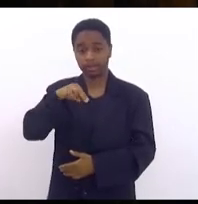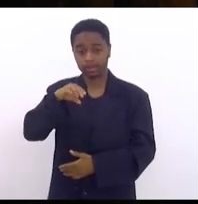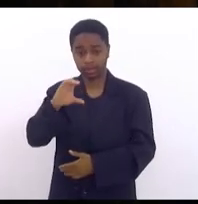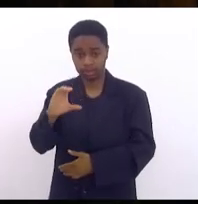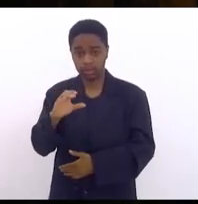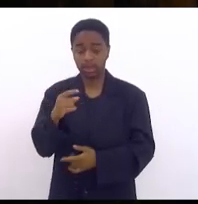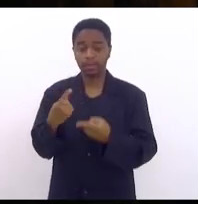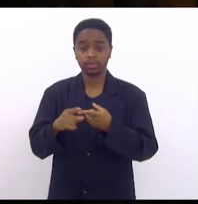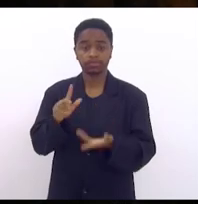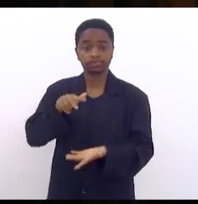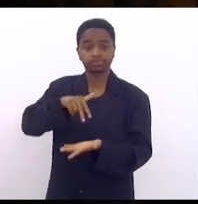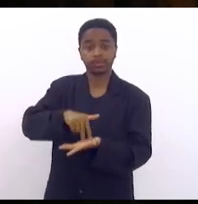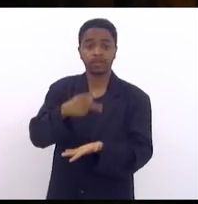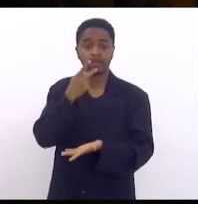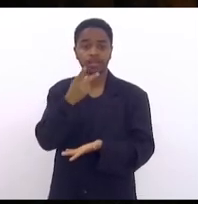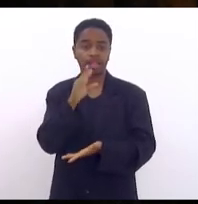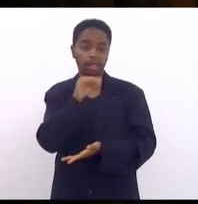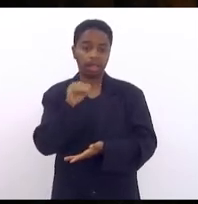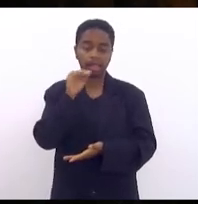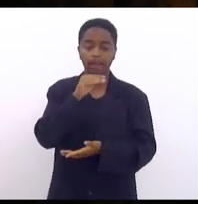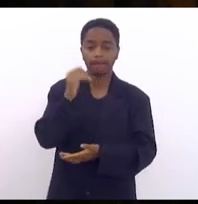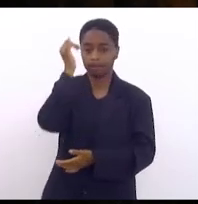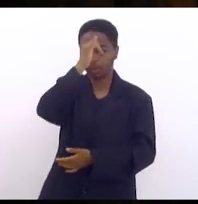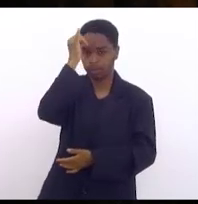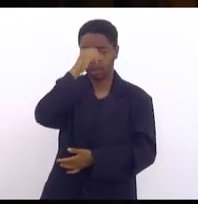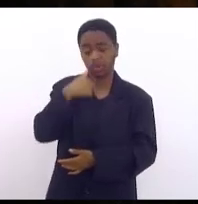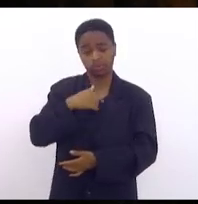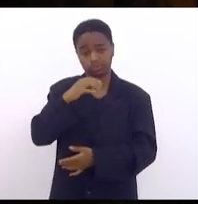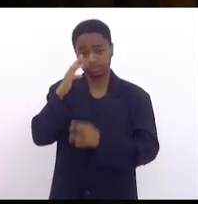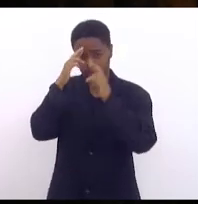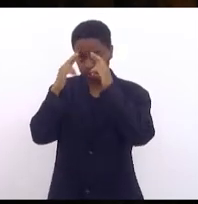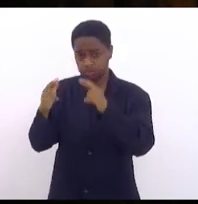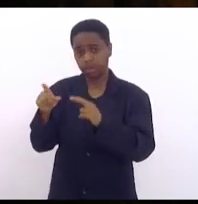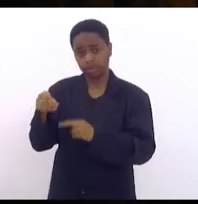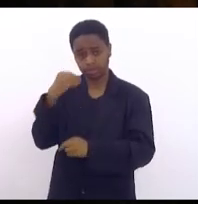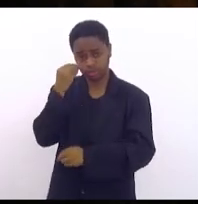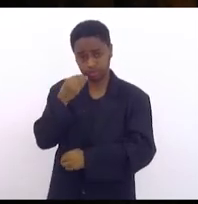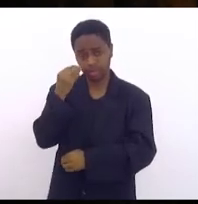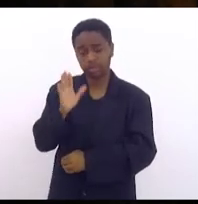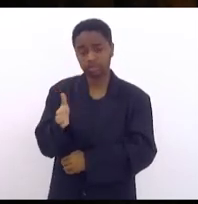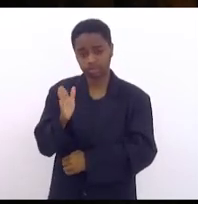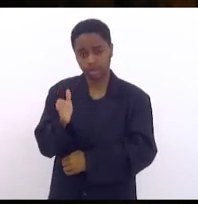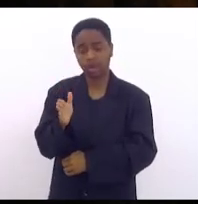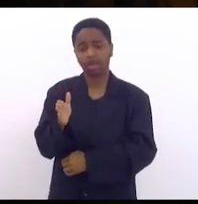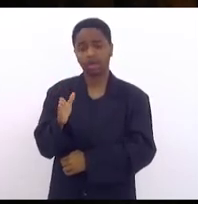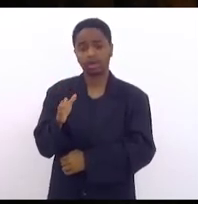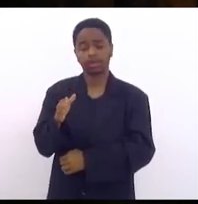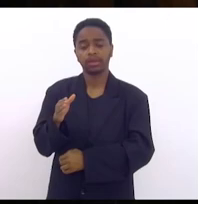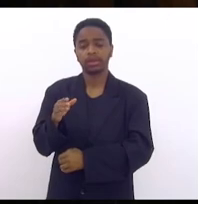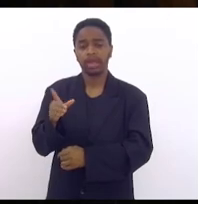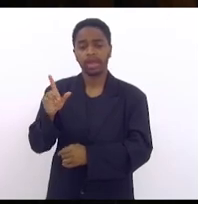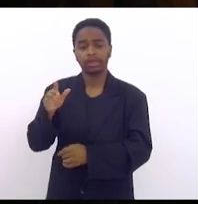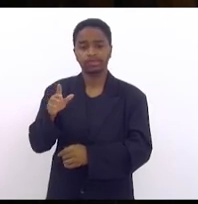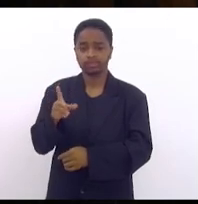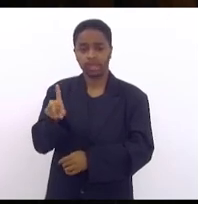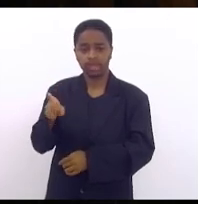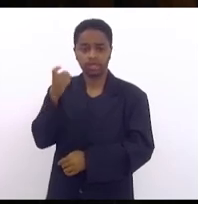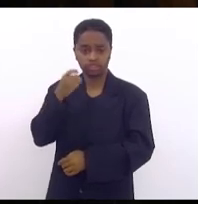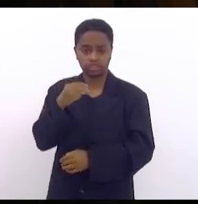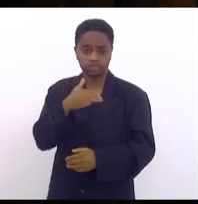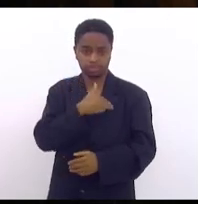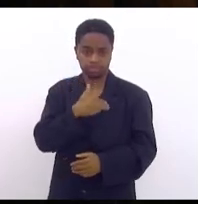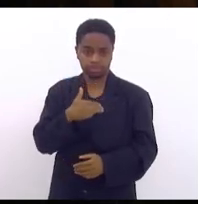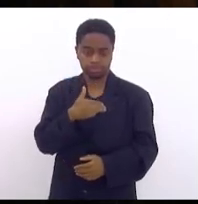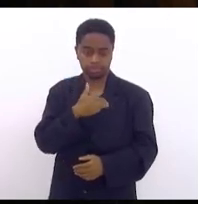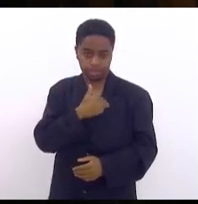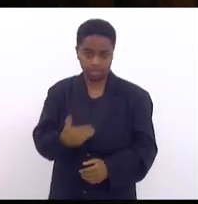veio aqui fazer graça nesse microfone, com todo respeito, é um decano da casa, é um deputado experiente, foi ministro, embora eu discorde, graças